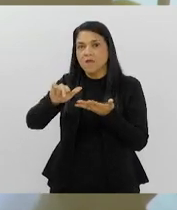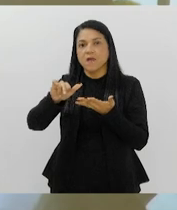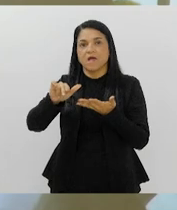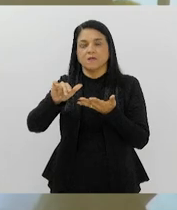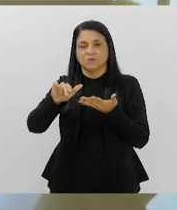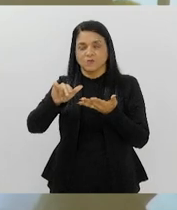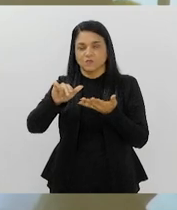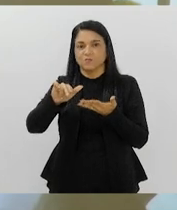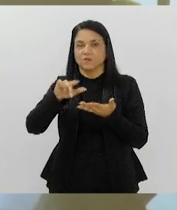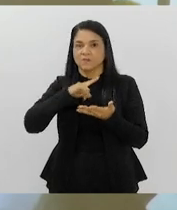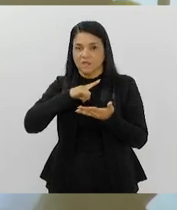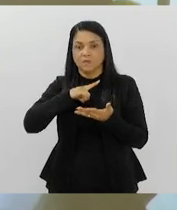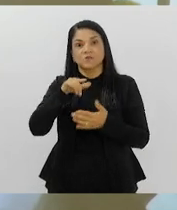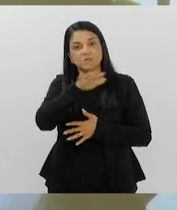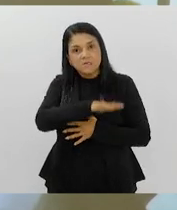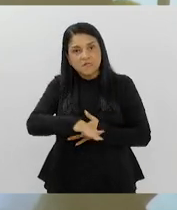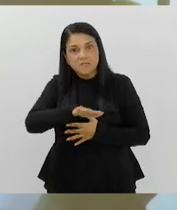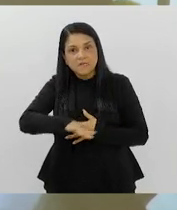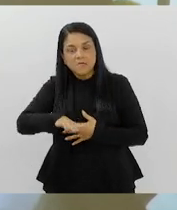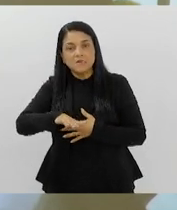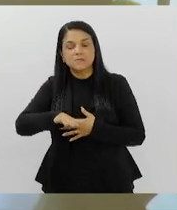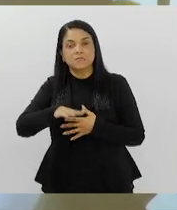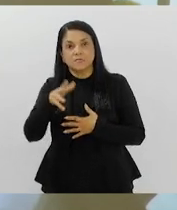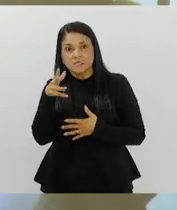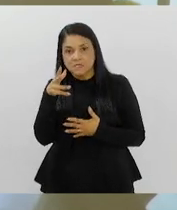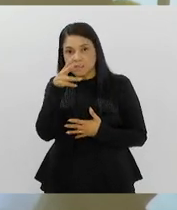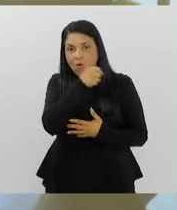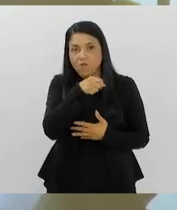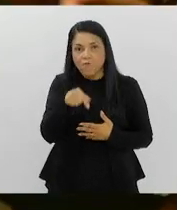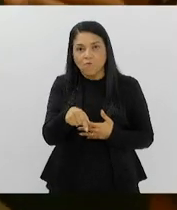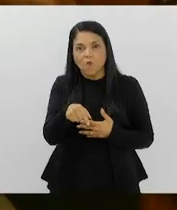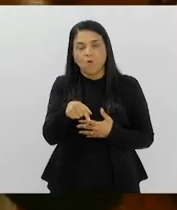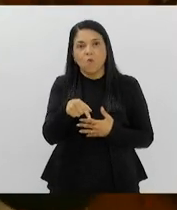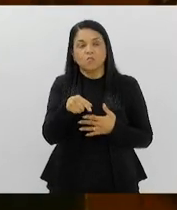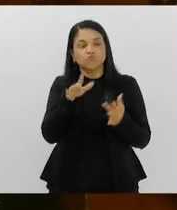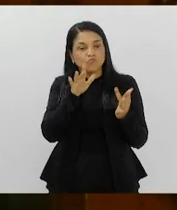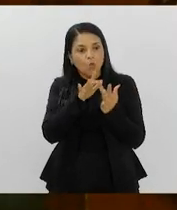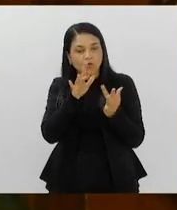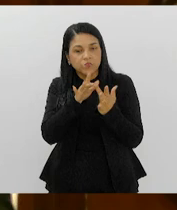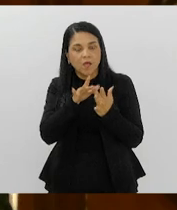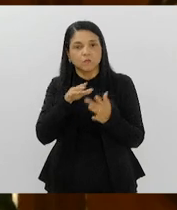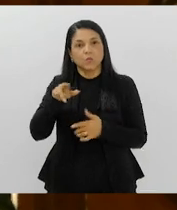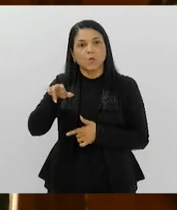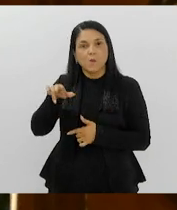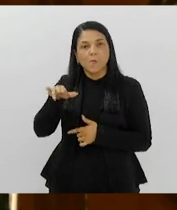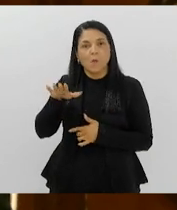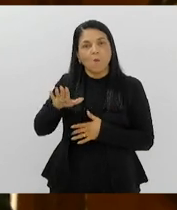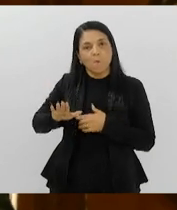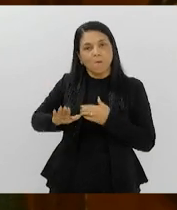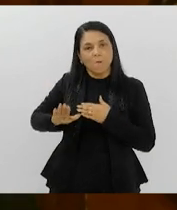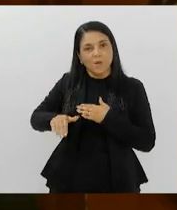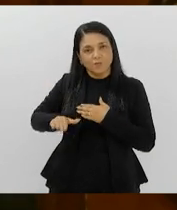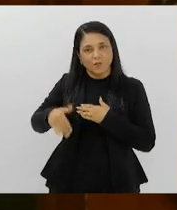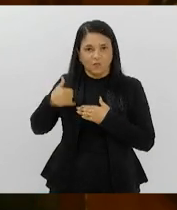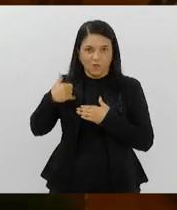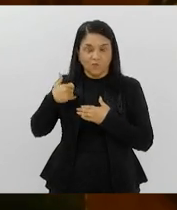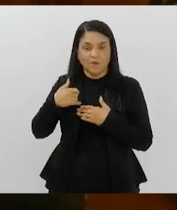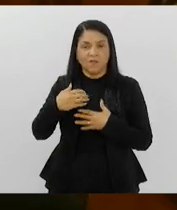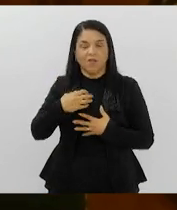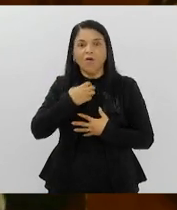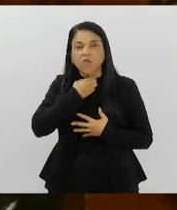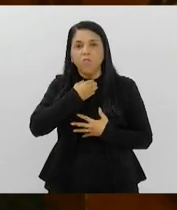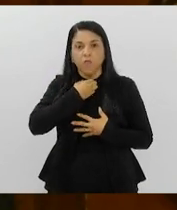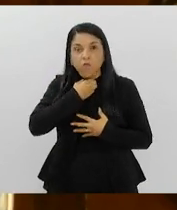nós já temos, de crianças que puderam socorrer naquele primeiro contato ali, o irmãozinho mais novo que se engasgou. Então,